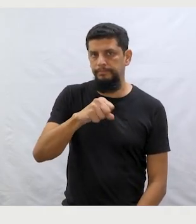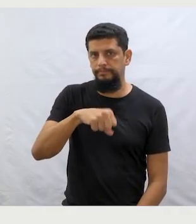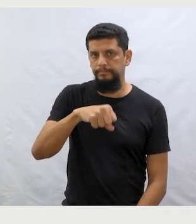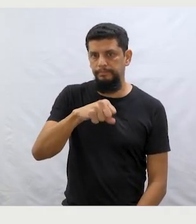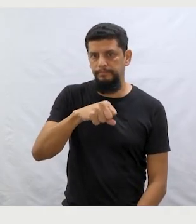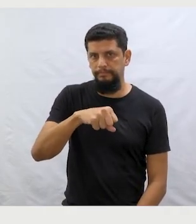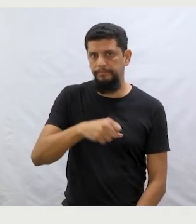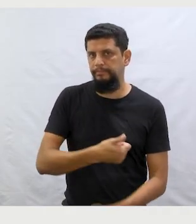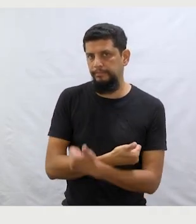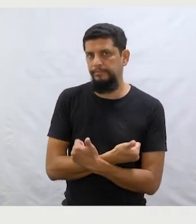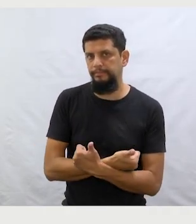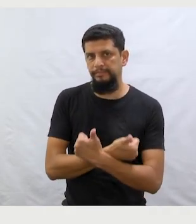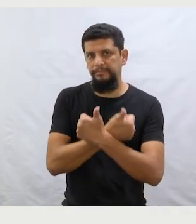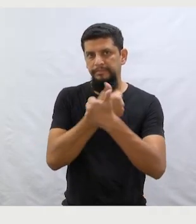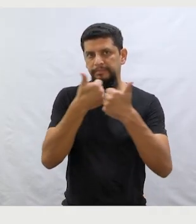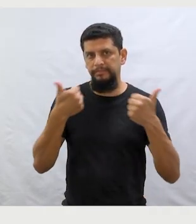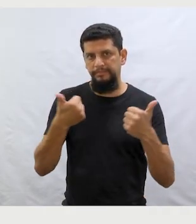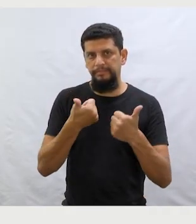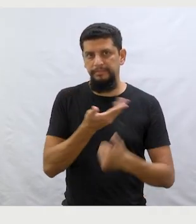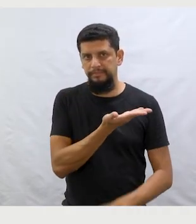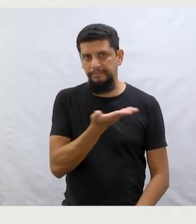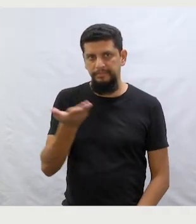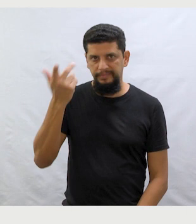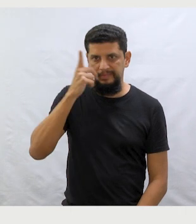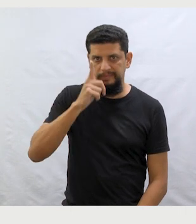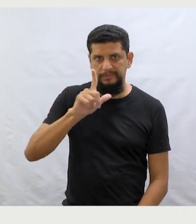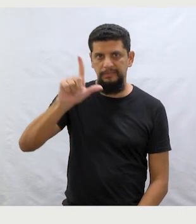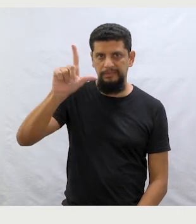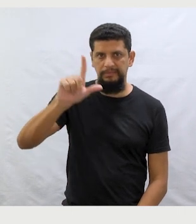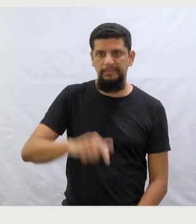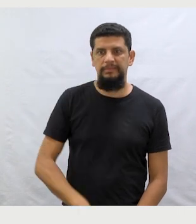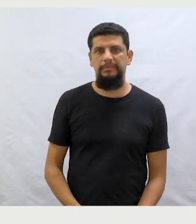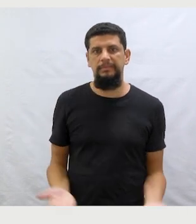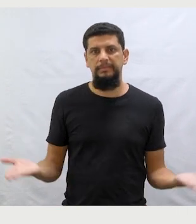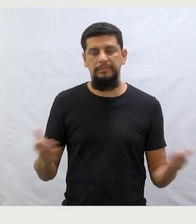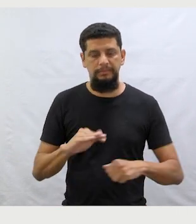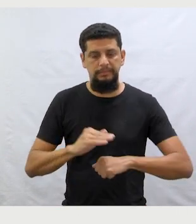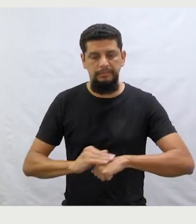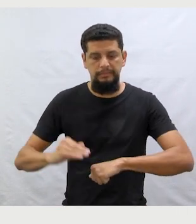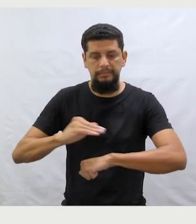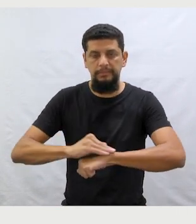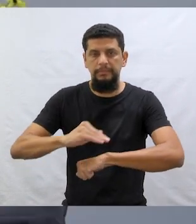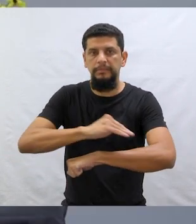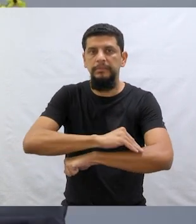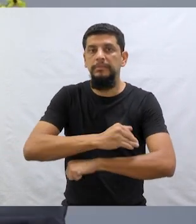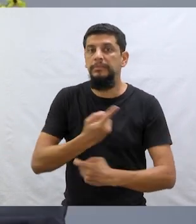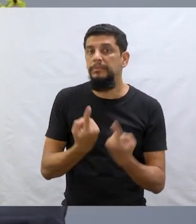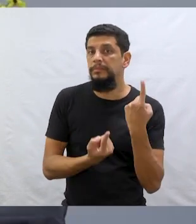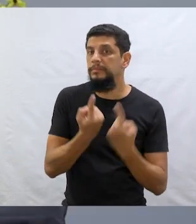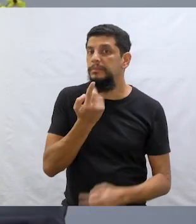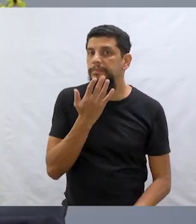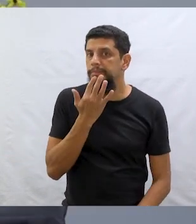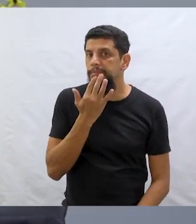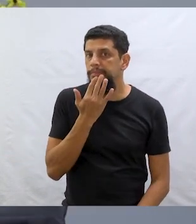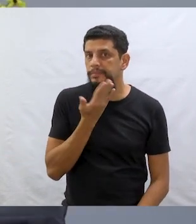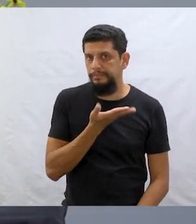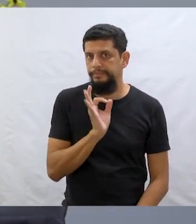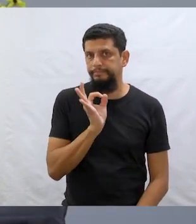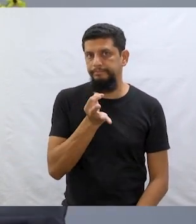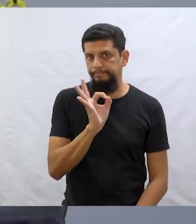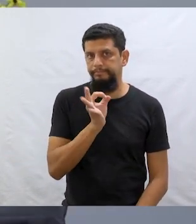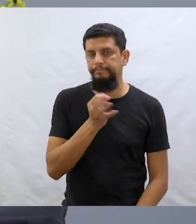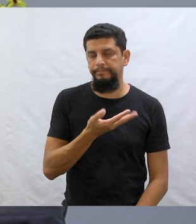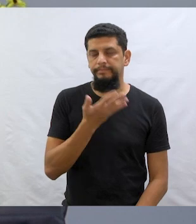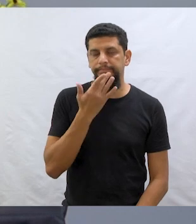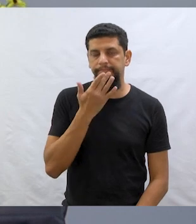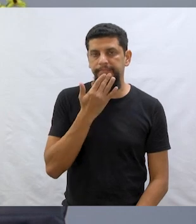Tem. Muito bem, vocês acertaram. E o sapo, que cor que é mesmo? É a